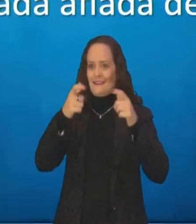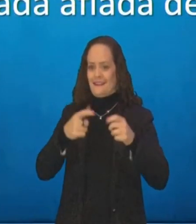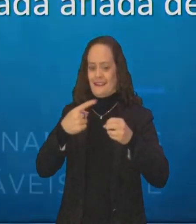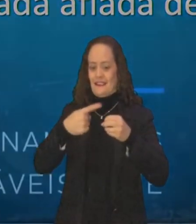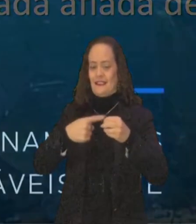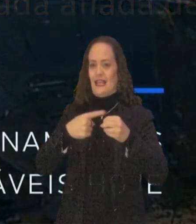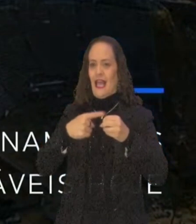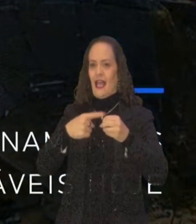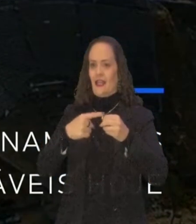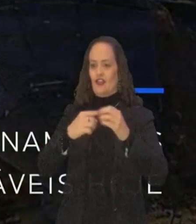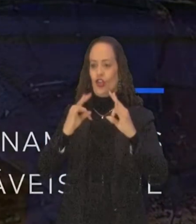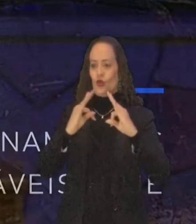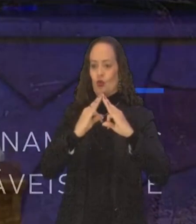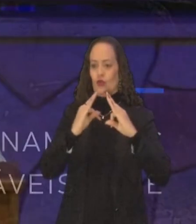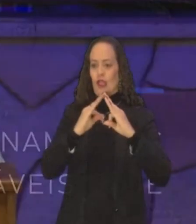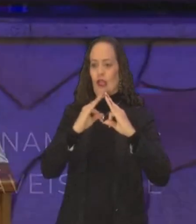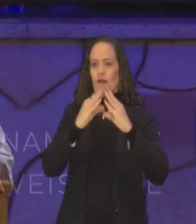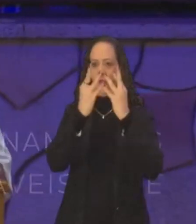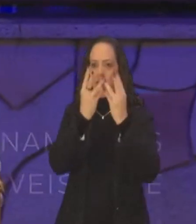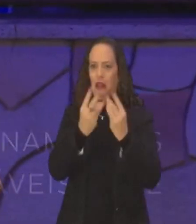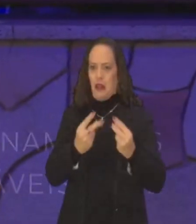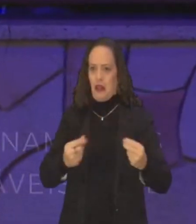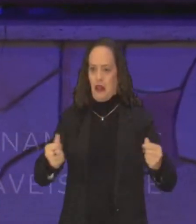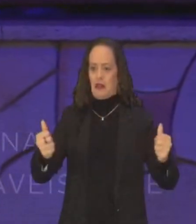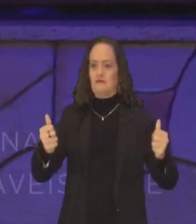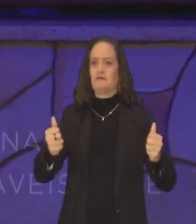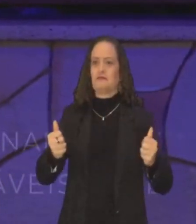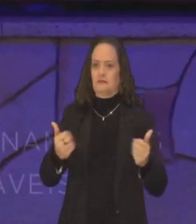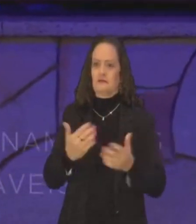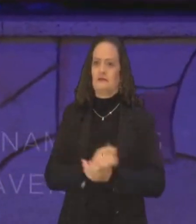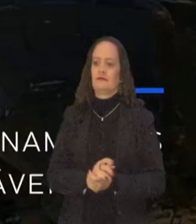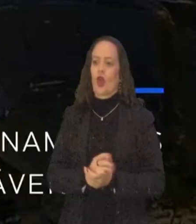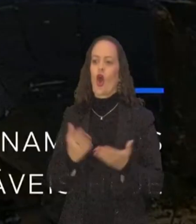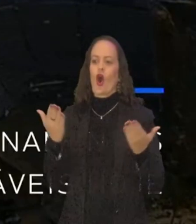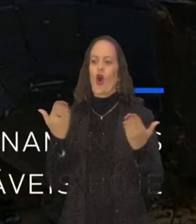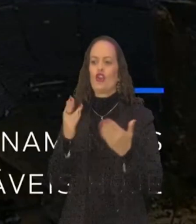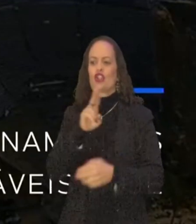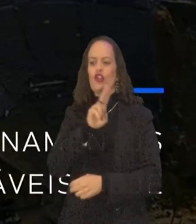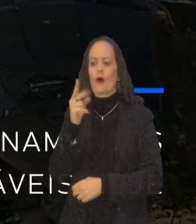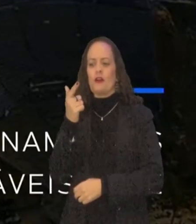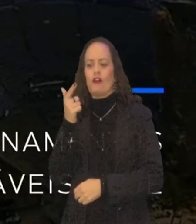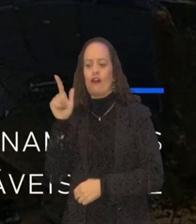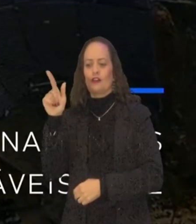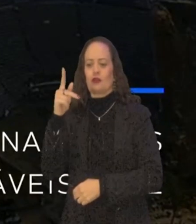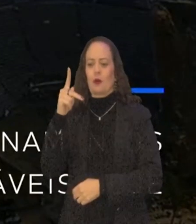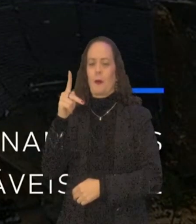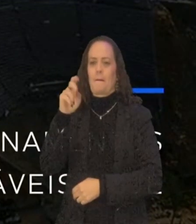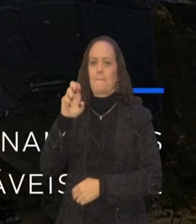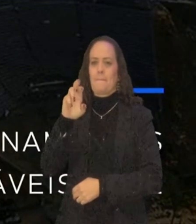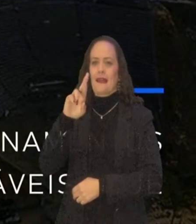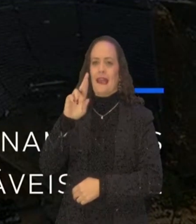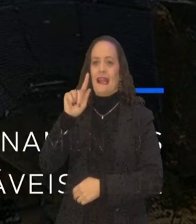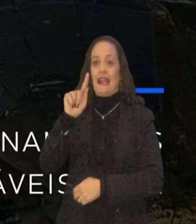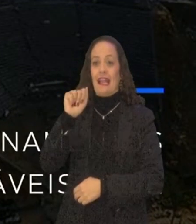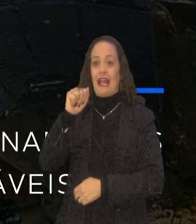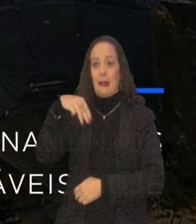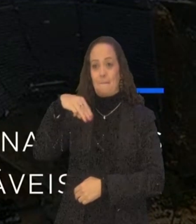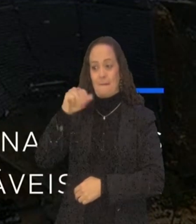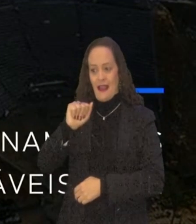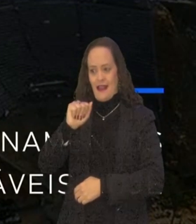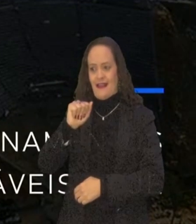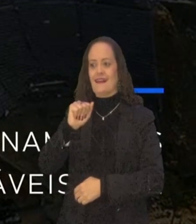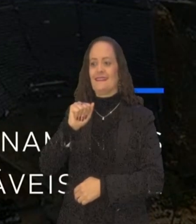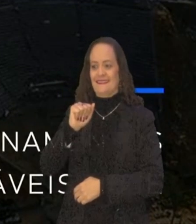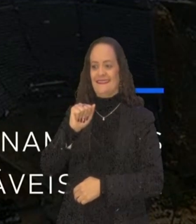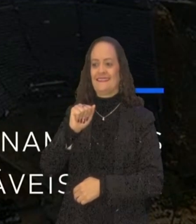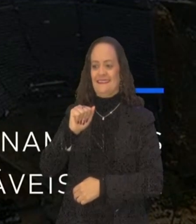daquele tempo da cidade de Pérgamo, hoje Bérgama, uma cidade ali na Ásia Menor, Turquia.